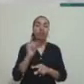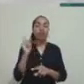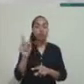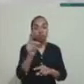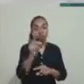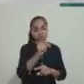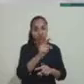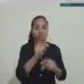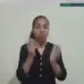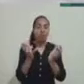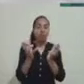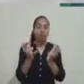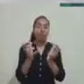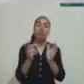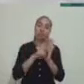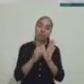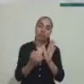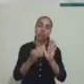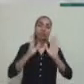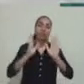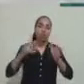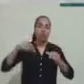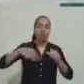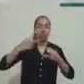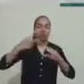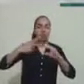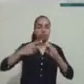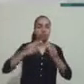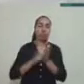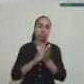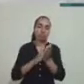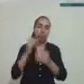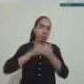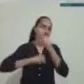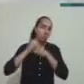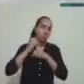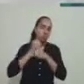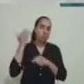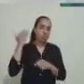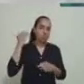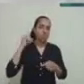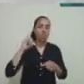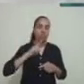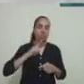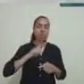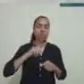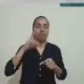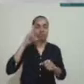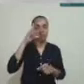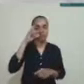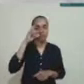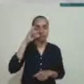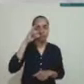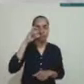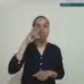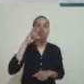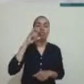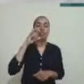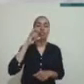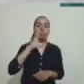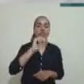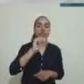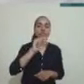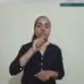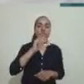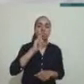até homenageado aqui na Câmara Municipal no ano passado. Basta ir no Instagram, @caloriasquesomam,